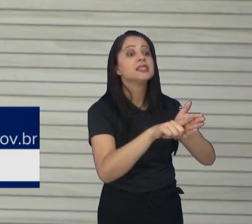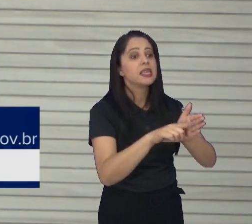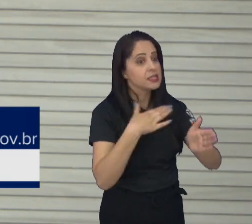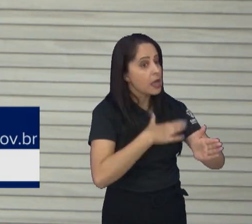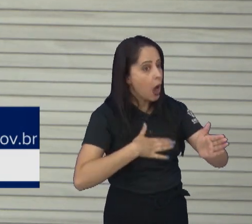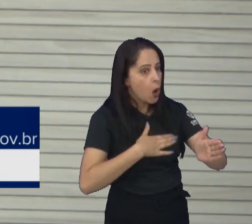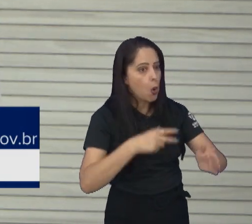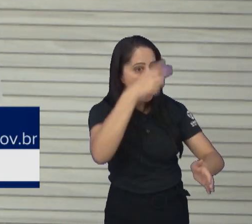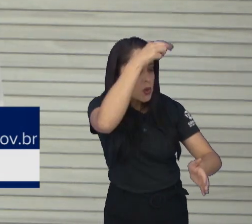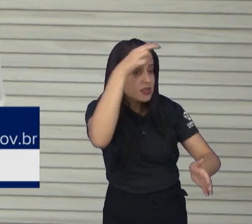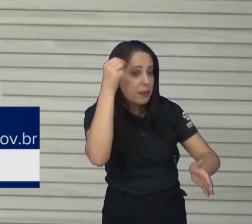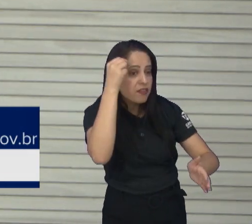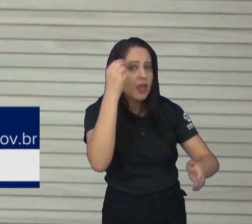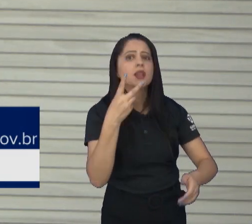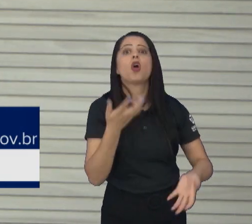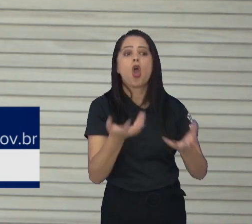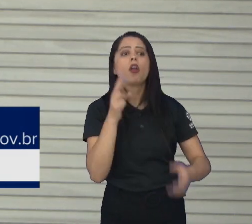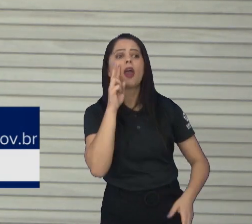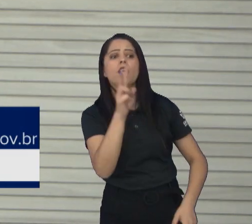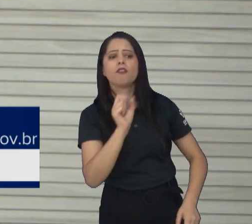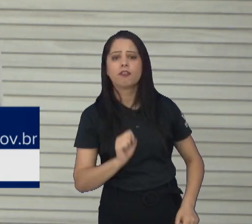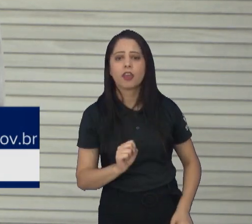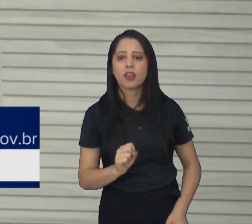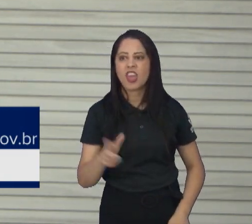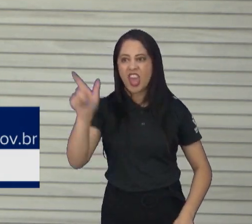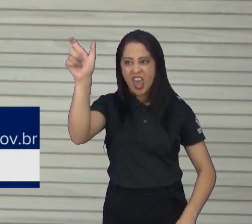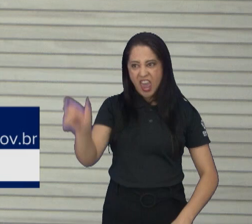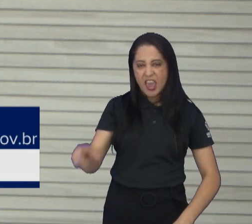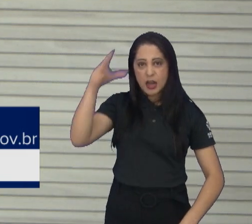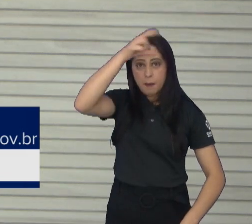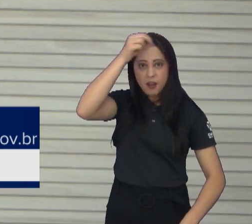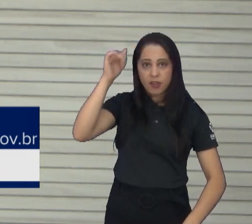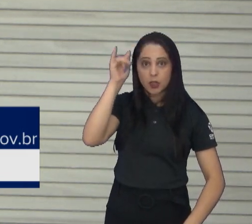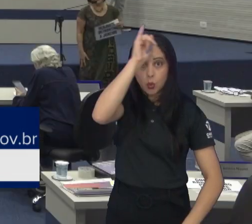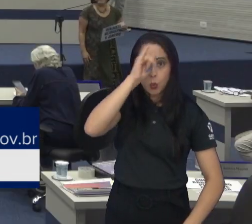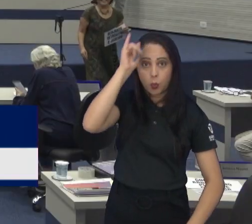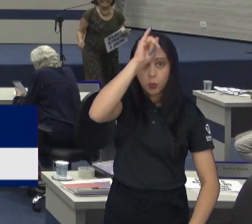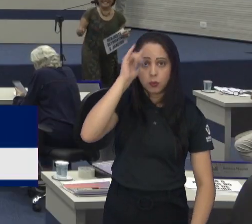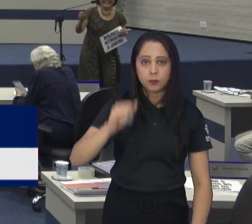a popularidade dele, do seu reizinho, o tonto.